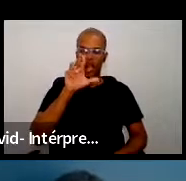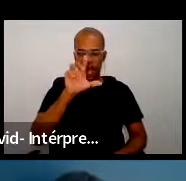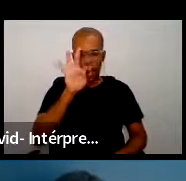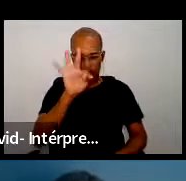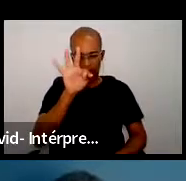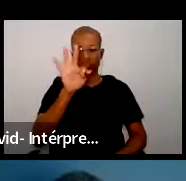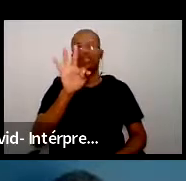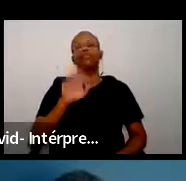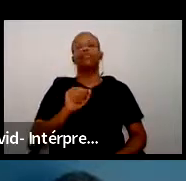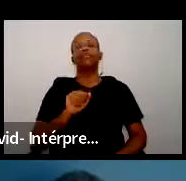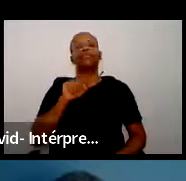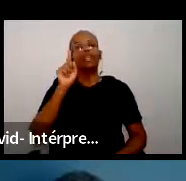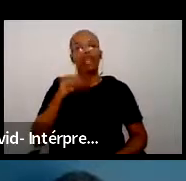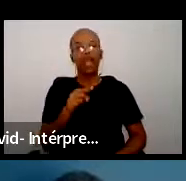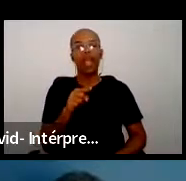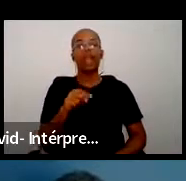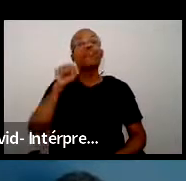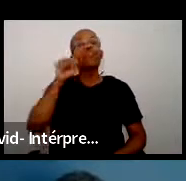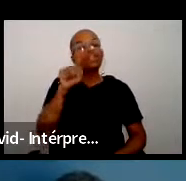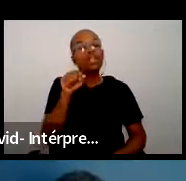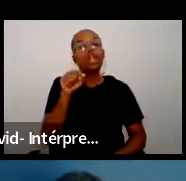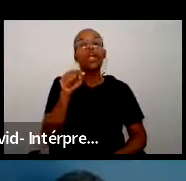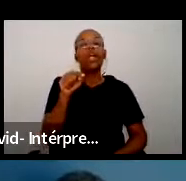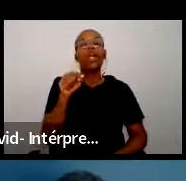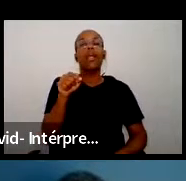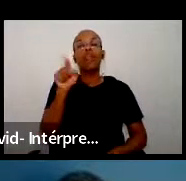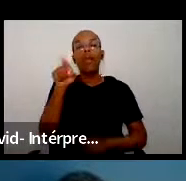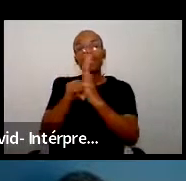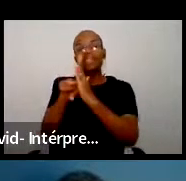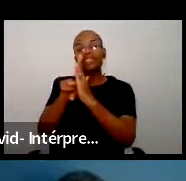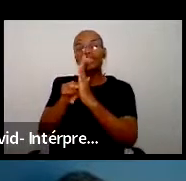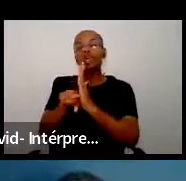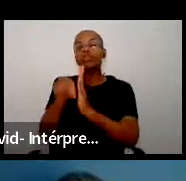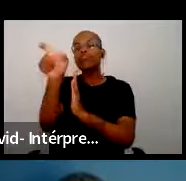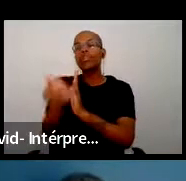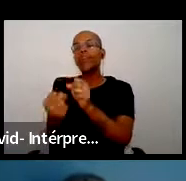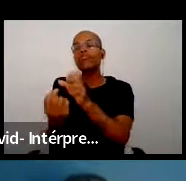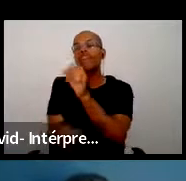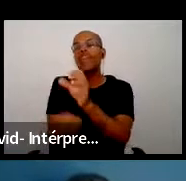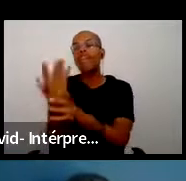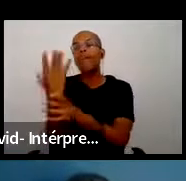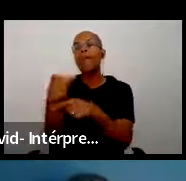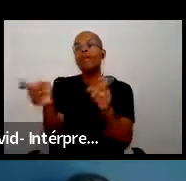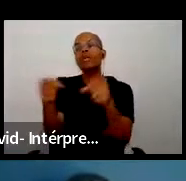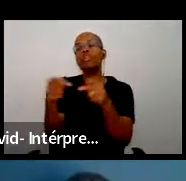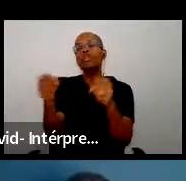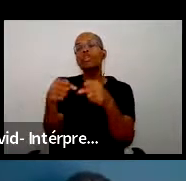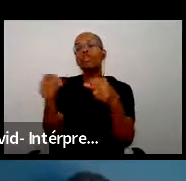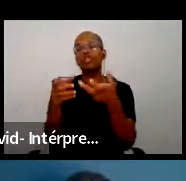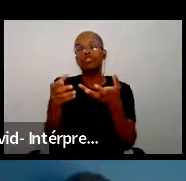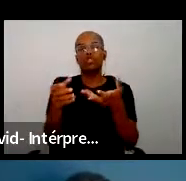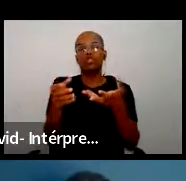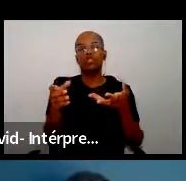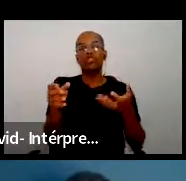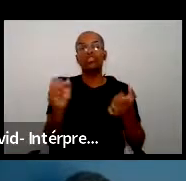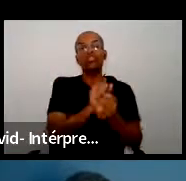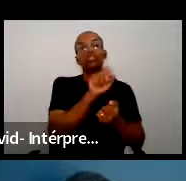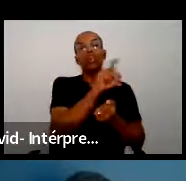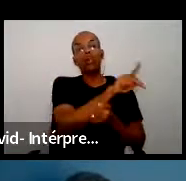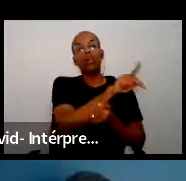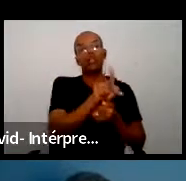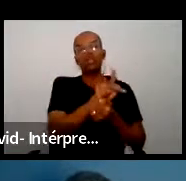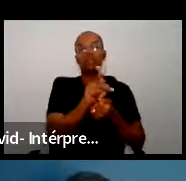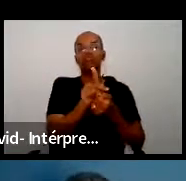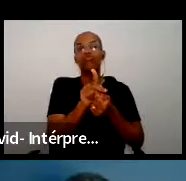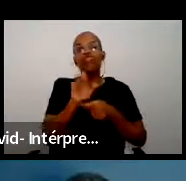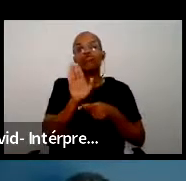você, como pesquisador, pode criar uma possibilidade, ou como professor, de que as pessoas se